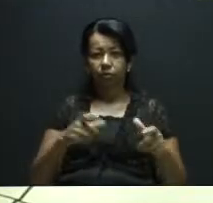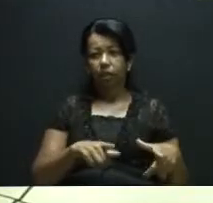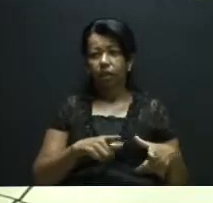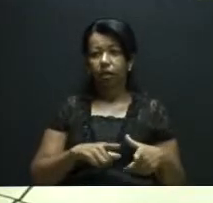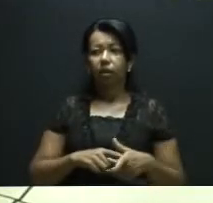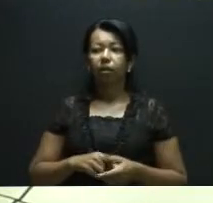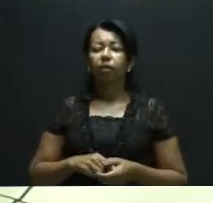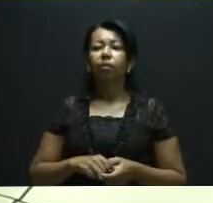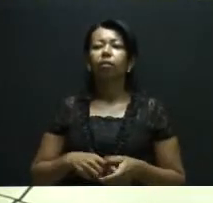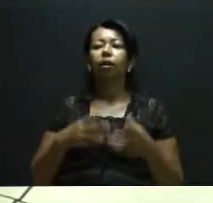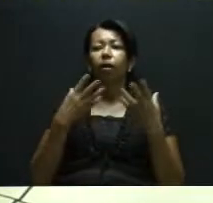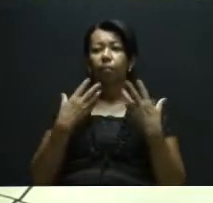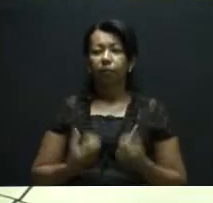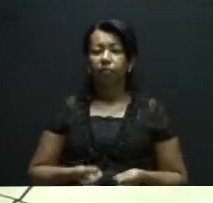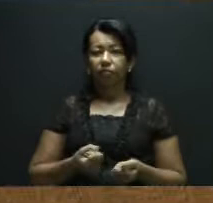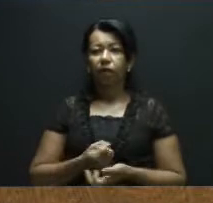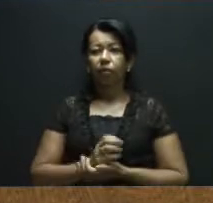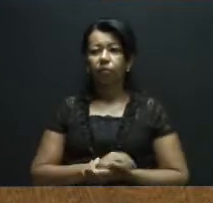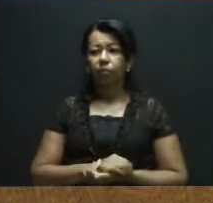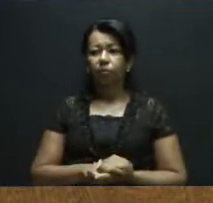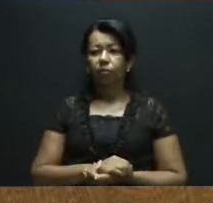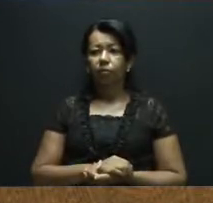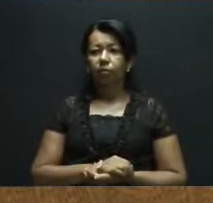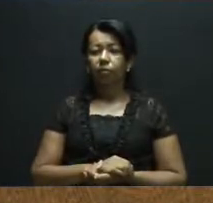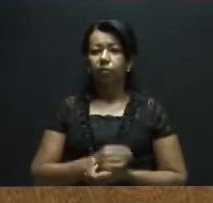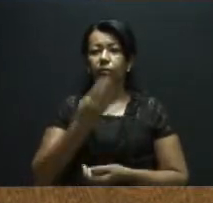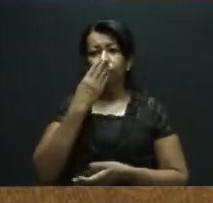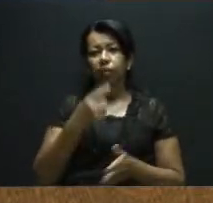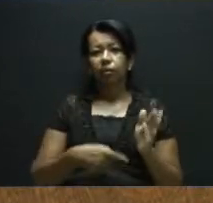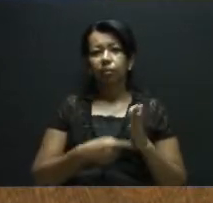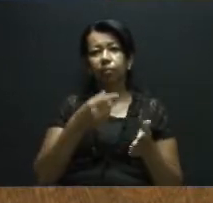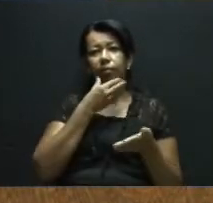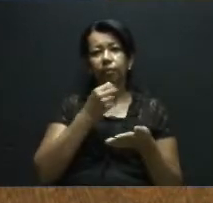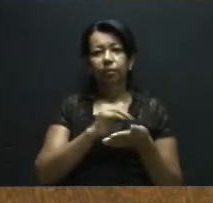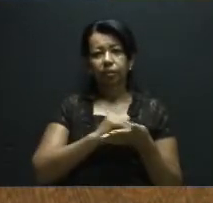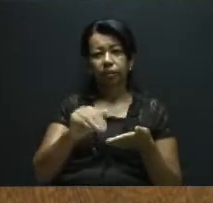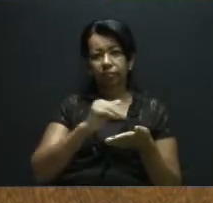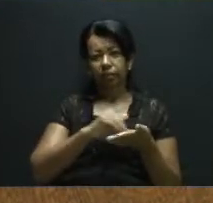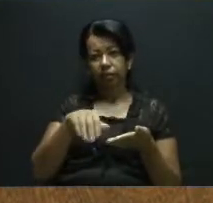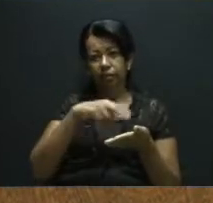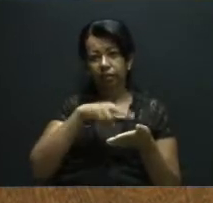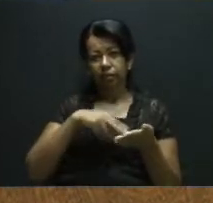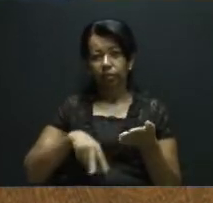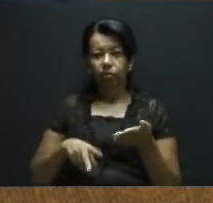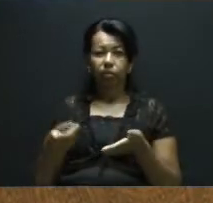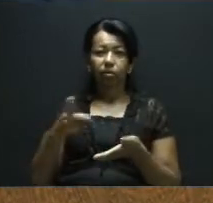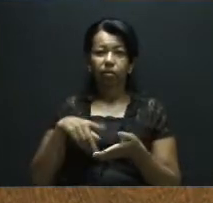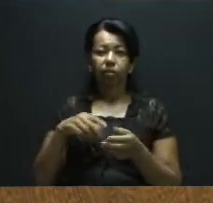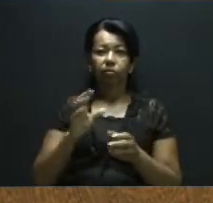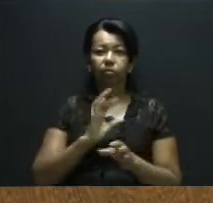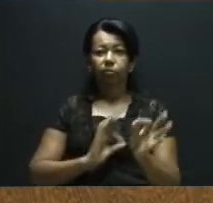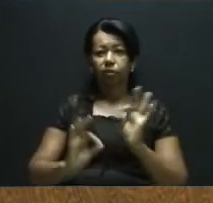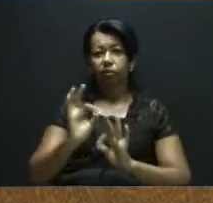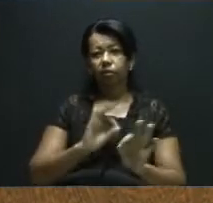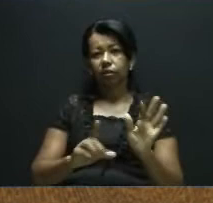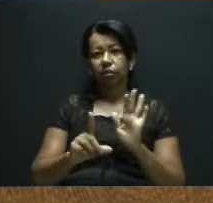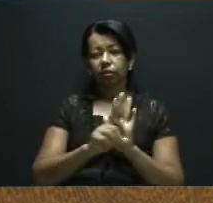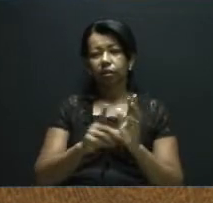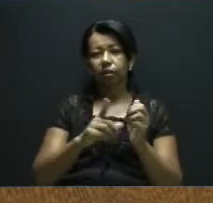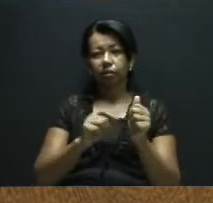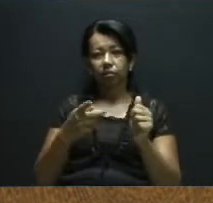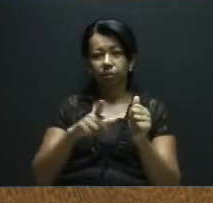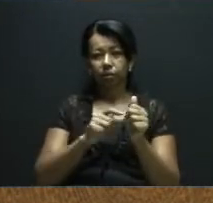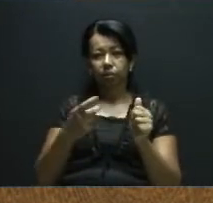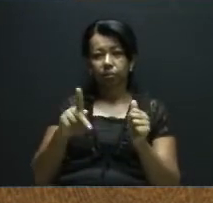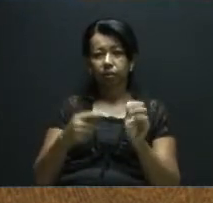encontra aprovado solicita ao senhor primeiro secretário que proceda à leitura do projeto de lei artigo